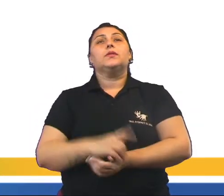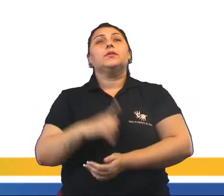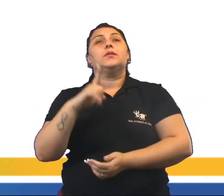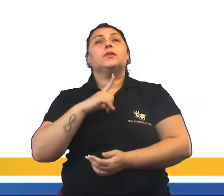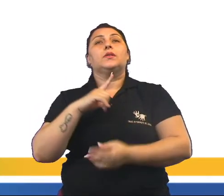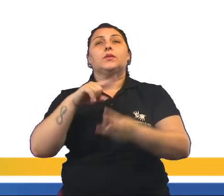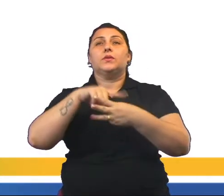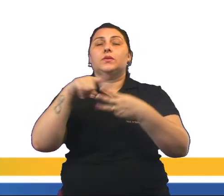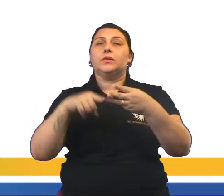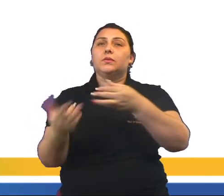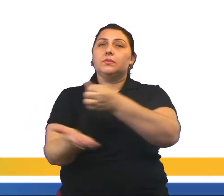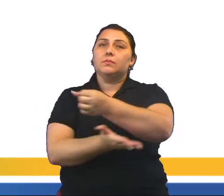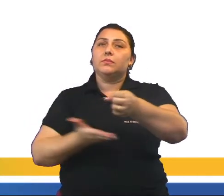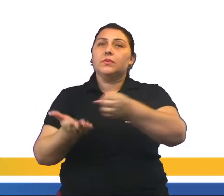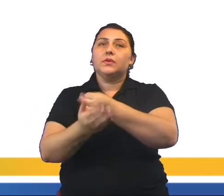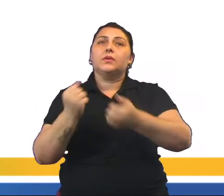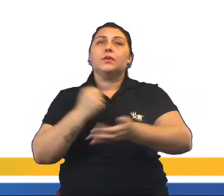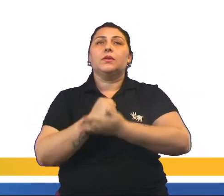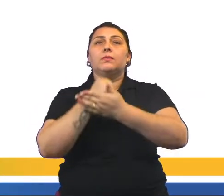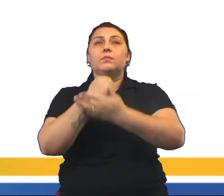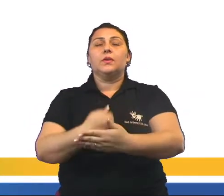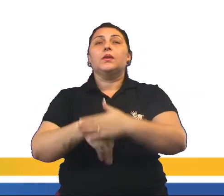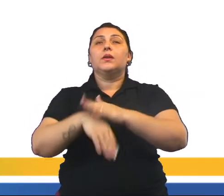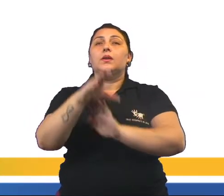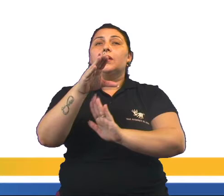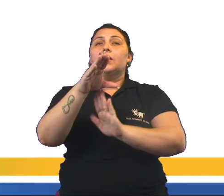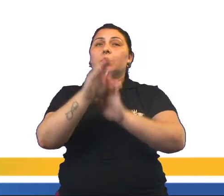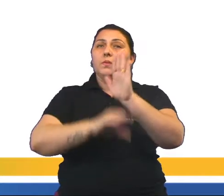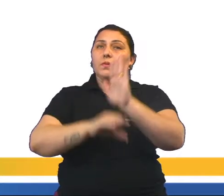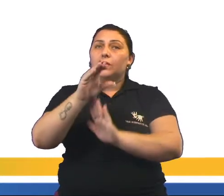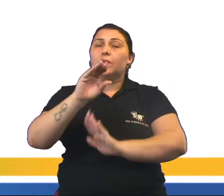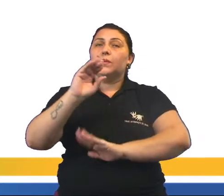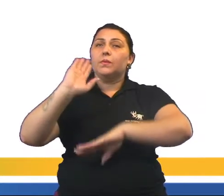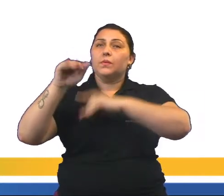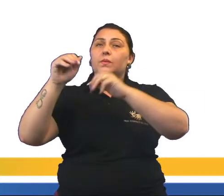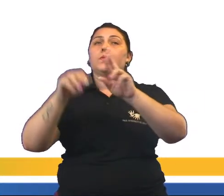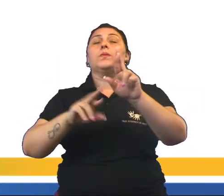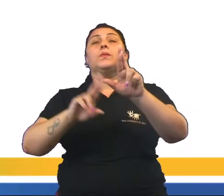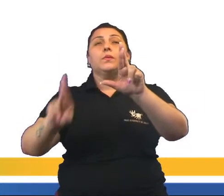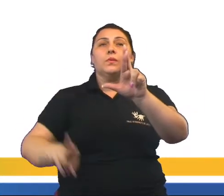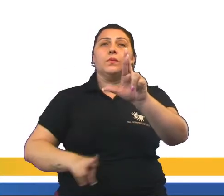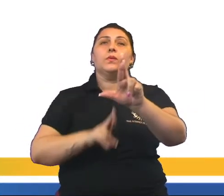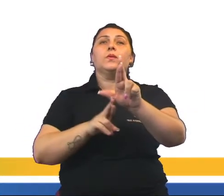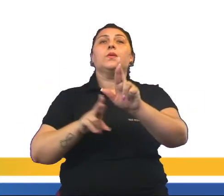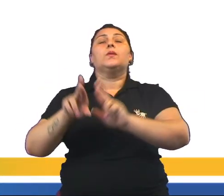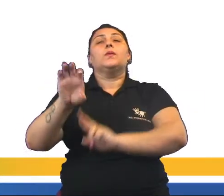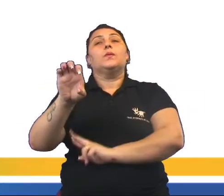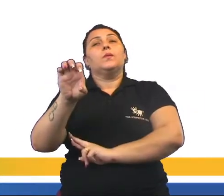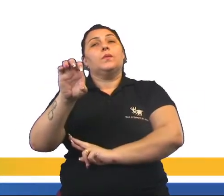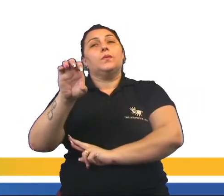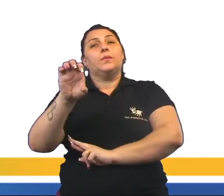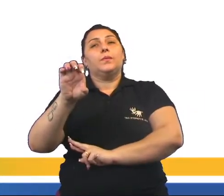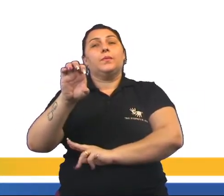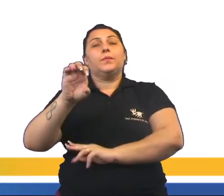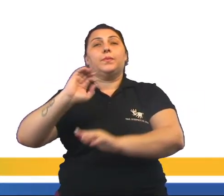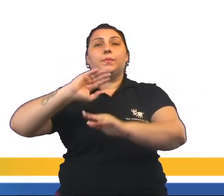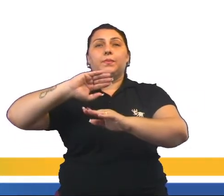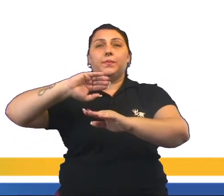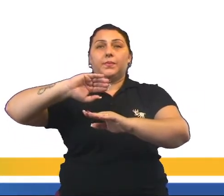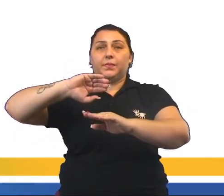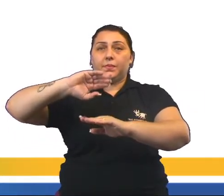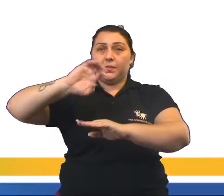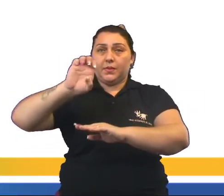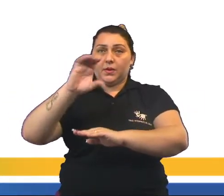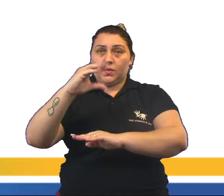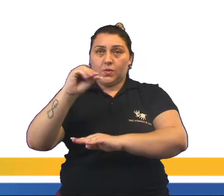existem os 3 princípios básicos que apoiam o conceito de desenvolvimento sustentável, que é o ecológico, está voltado aí para a preservação do